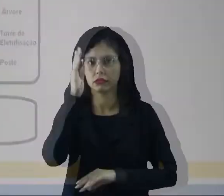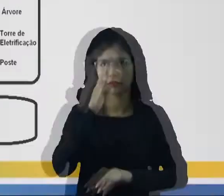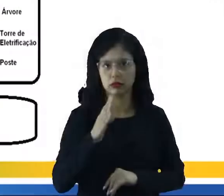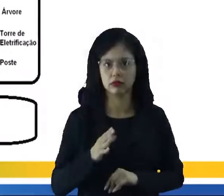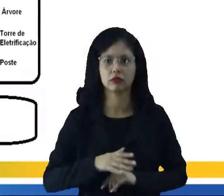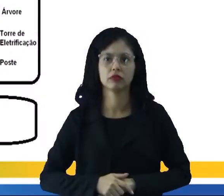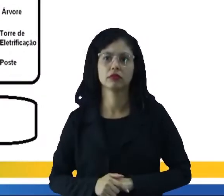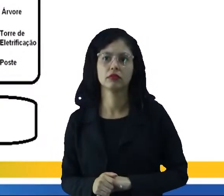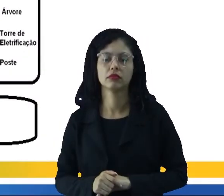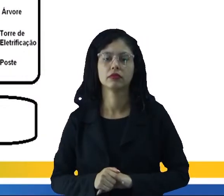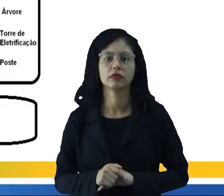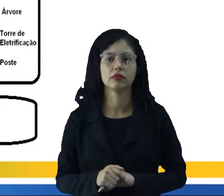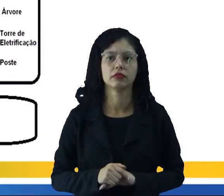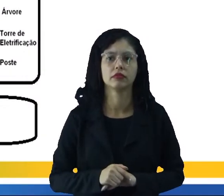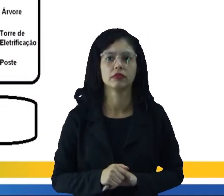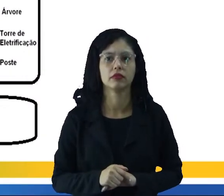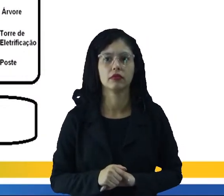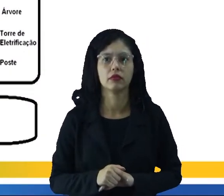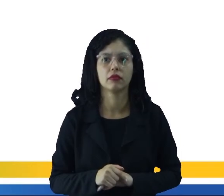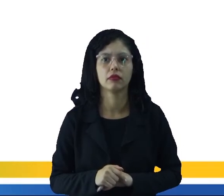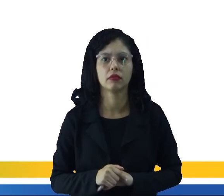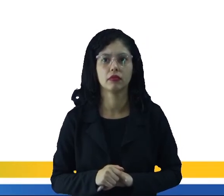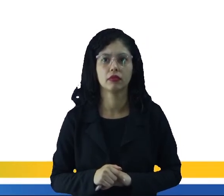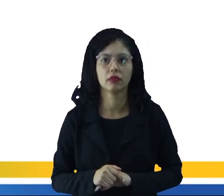do país.